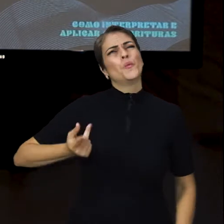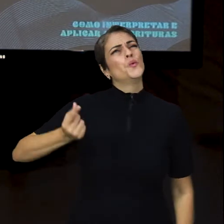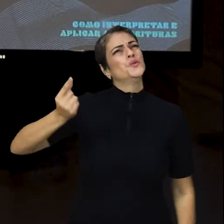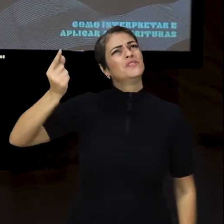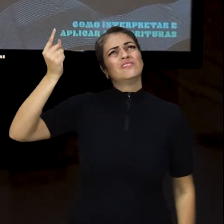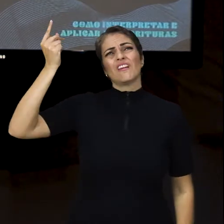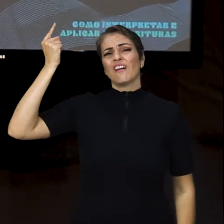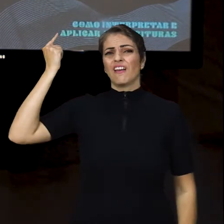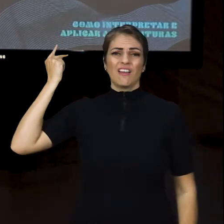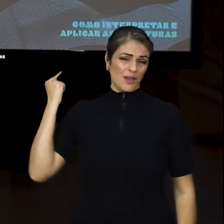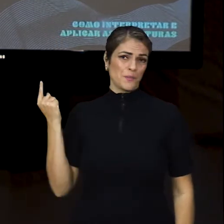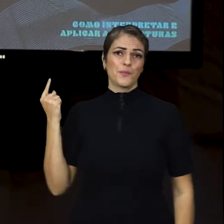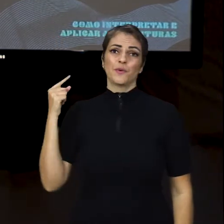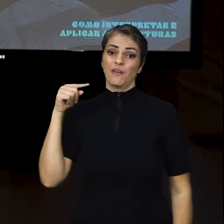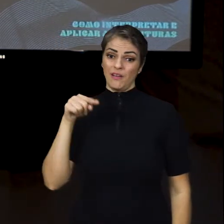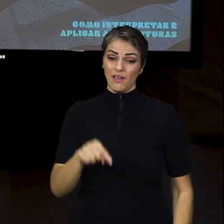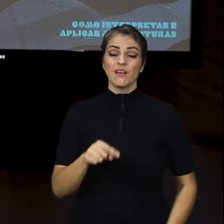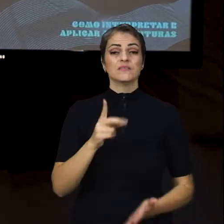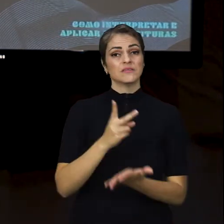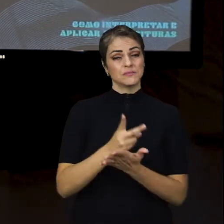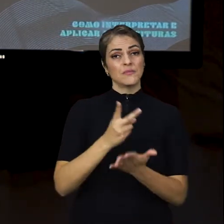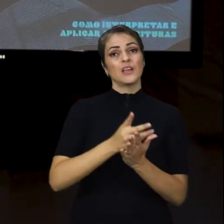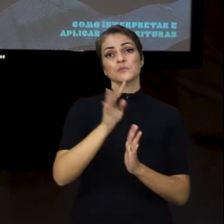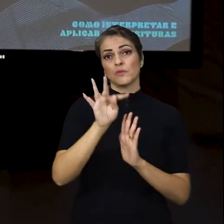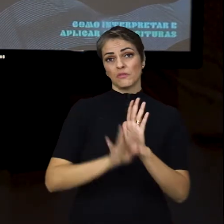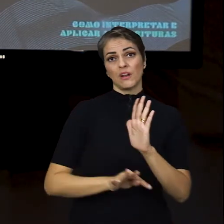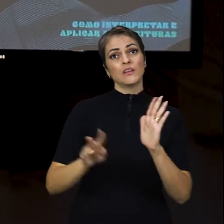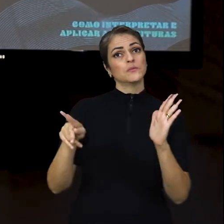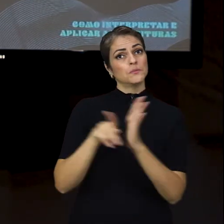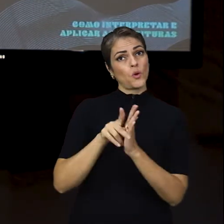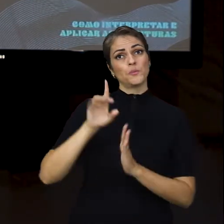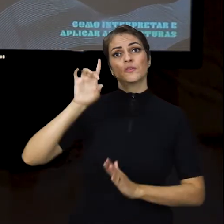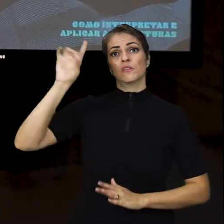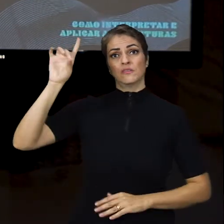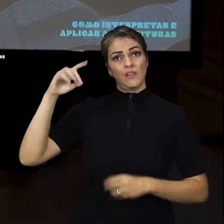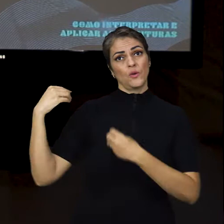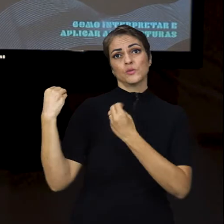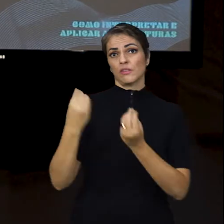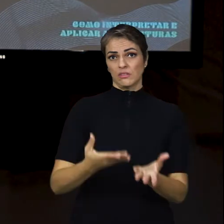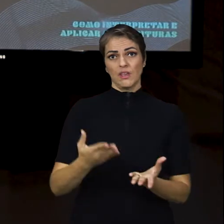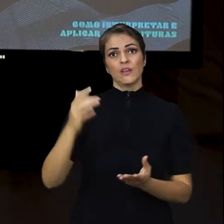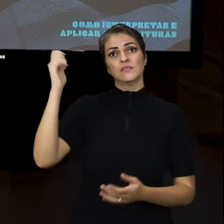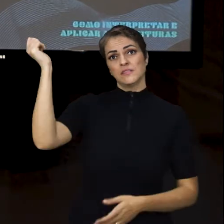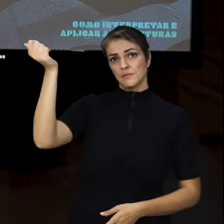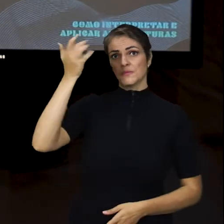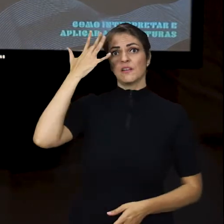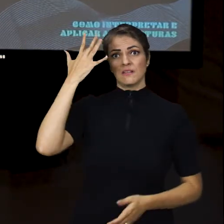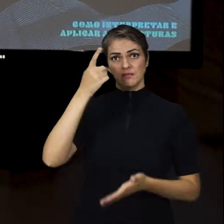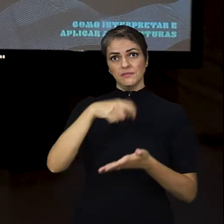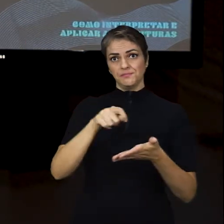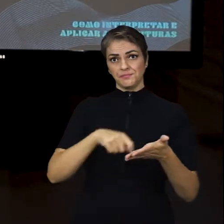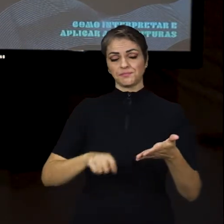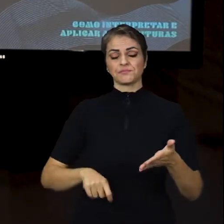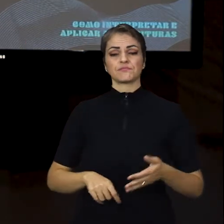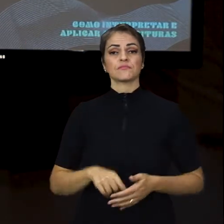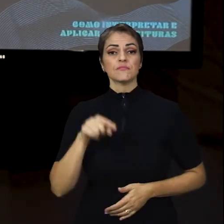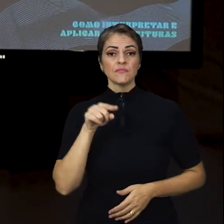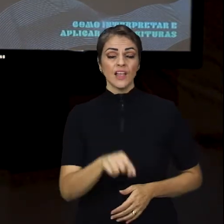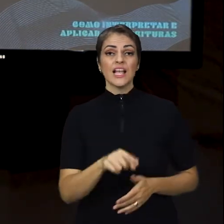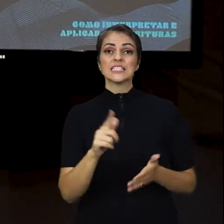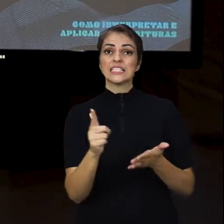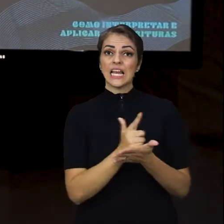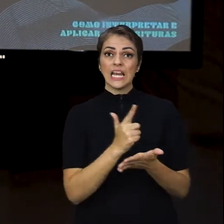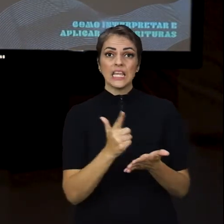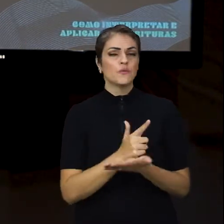textos considerados sagrados e inspirados por Deus. E esse livro, na verdade, não é um livro, embora